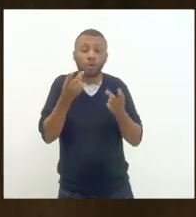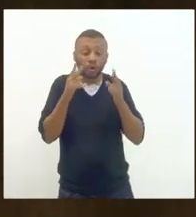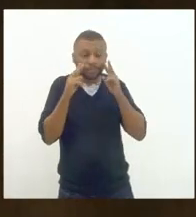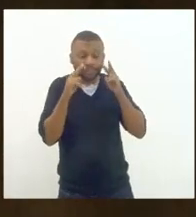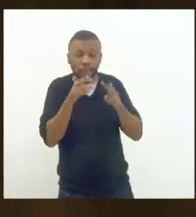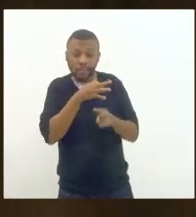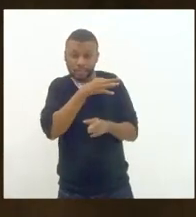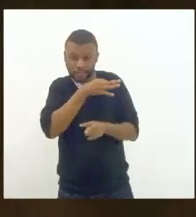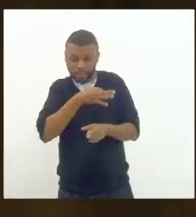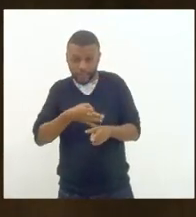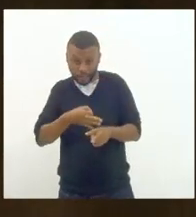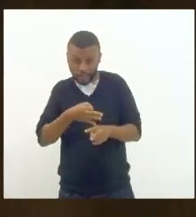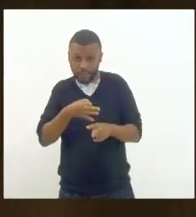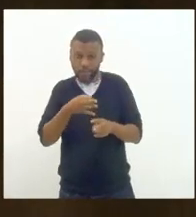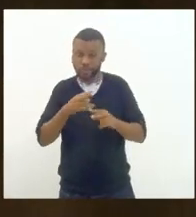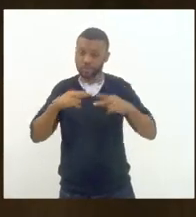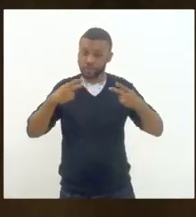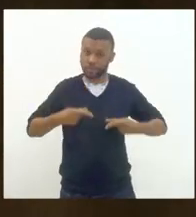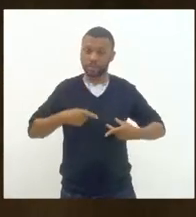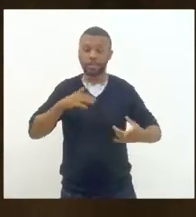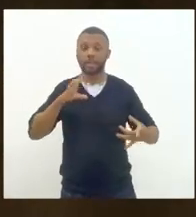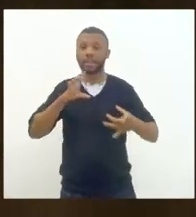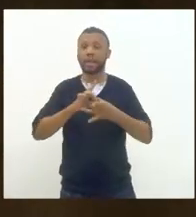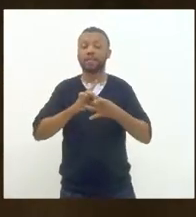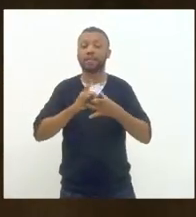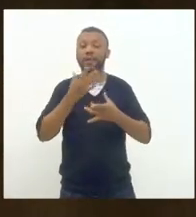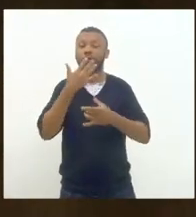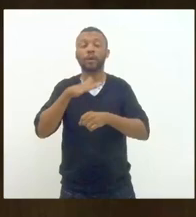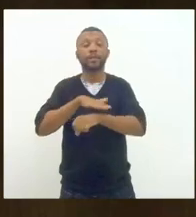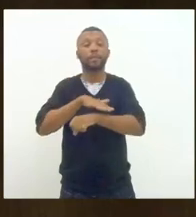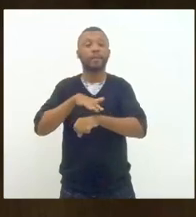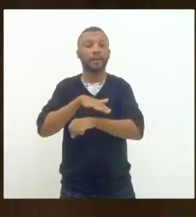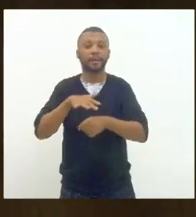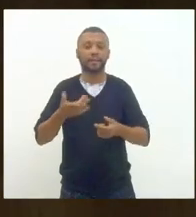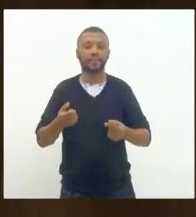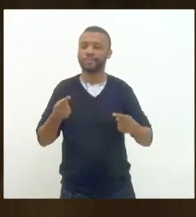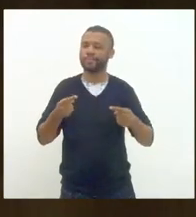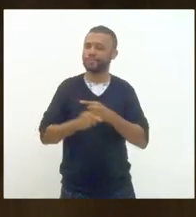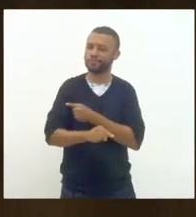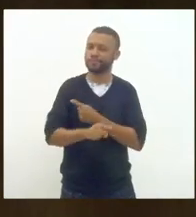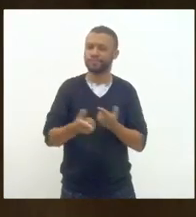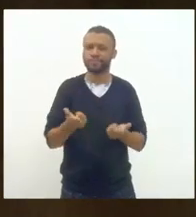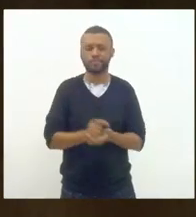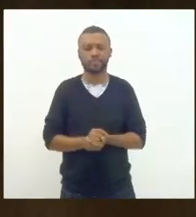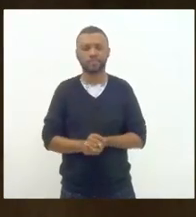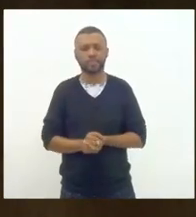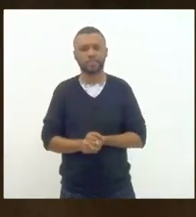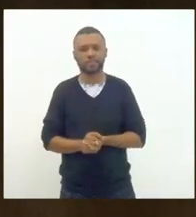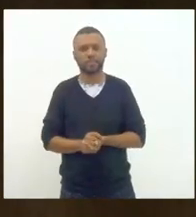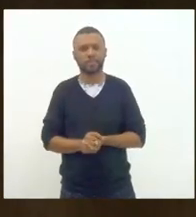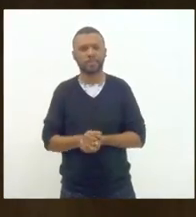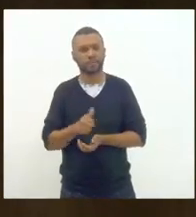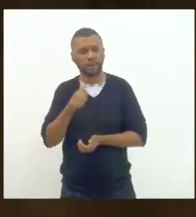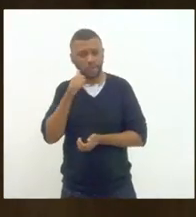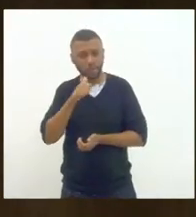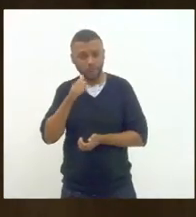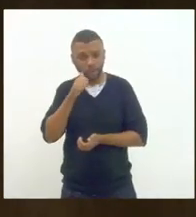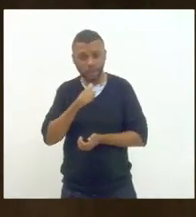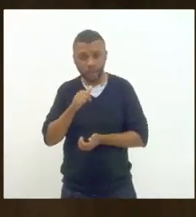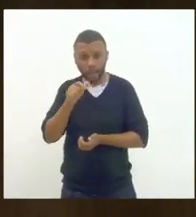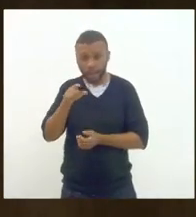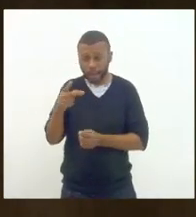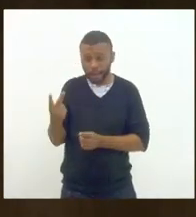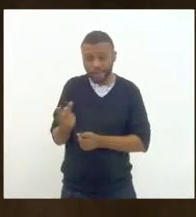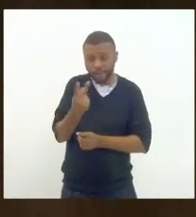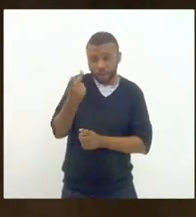de um ser humano está atrelada à sua cor de pele. Uma mulher, ela vale por aquilo que